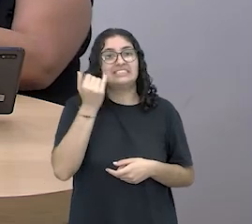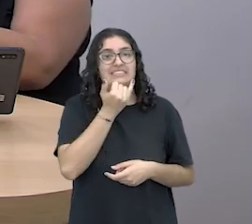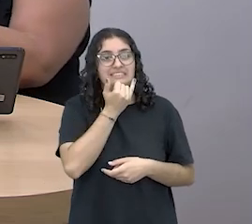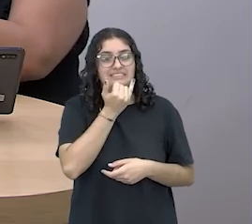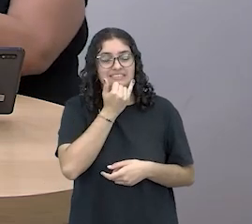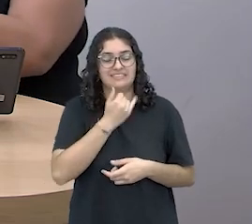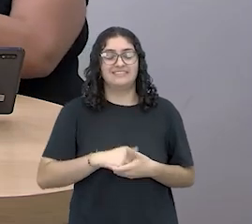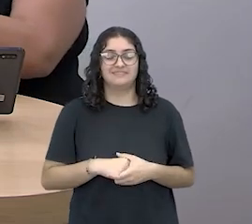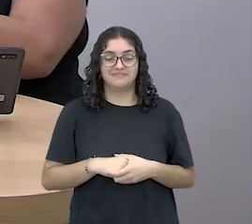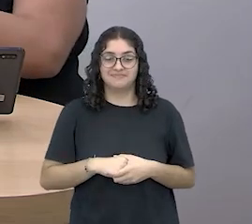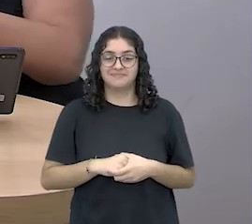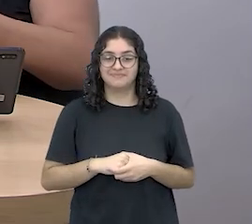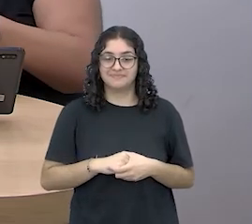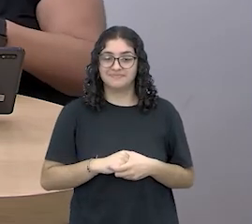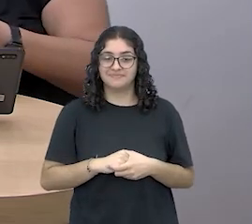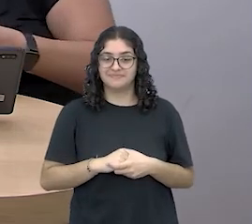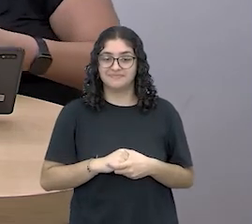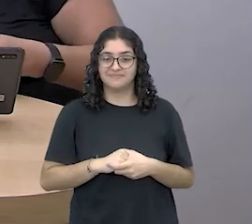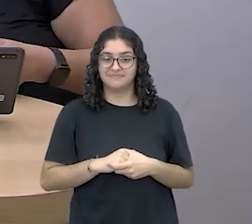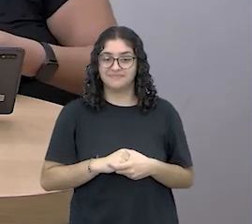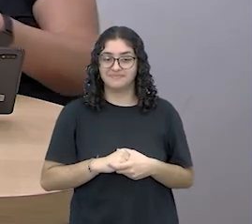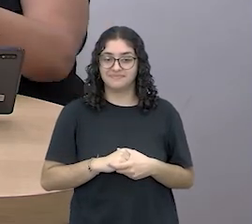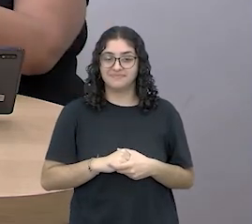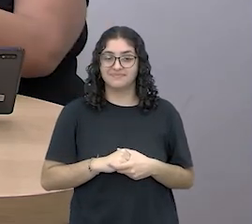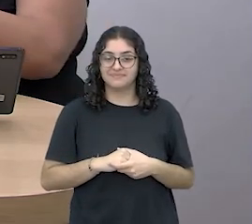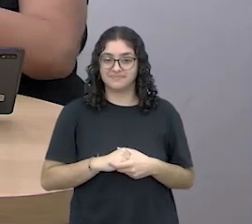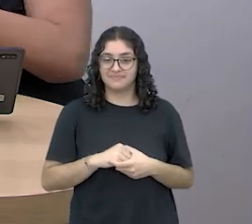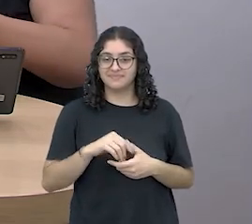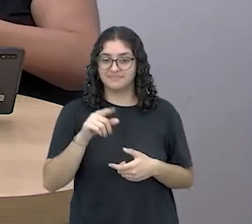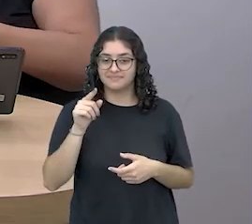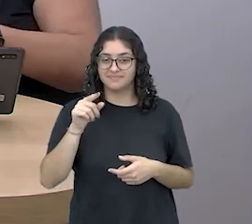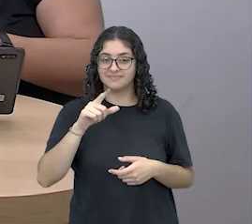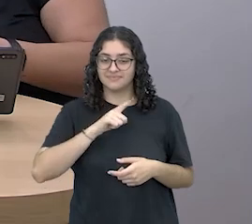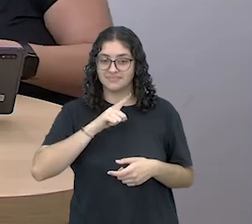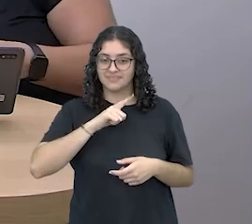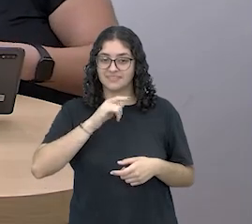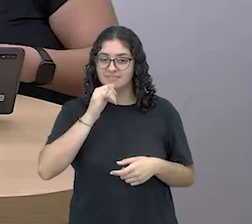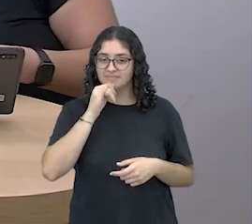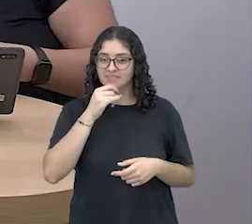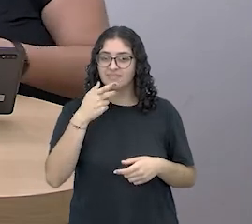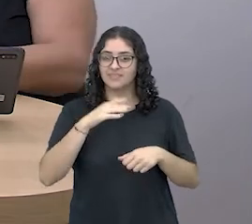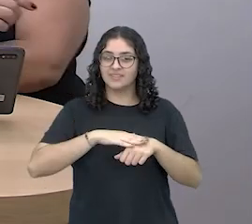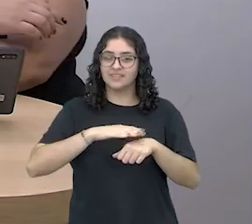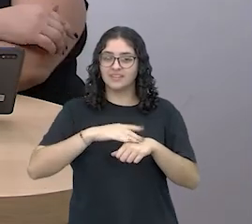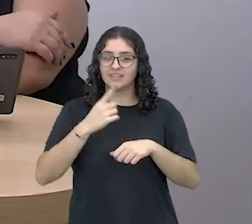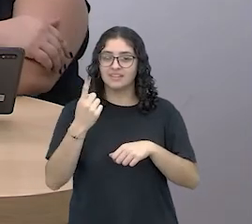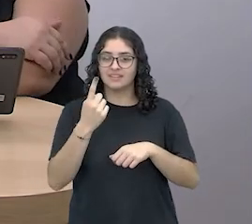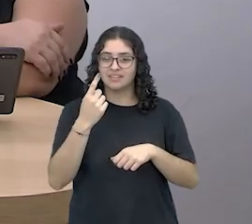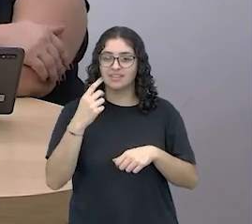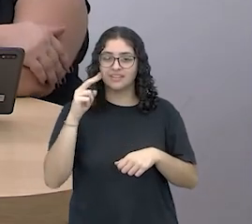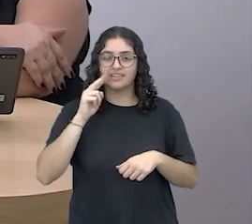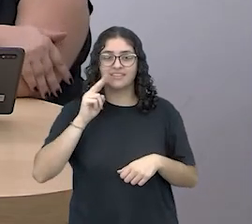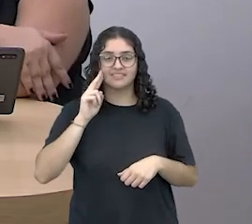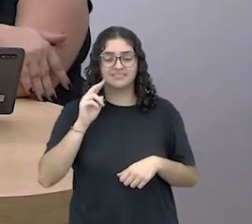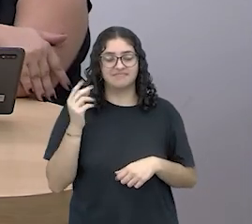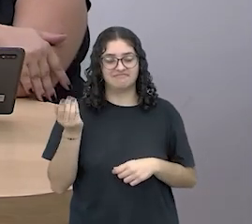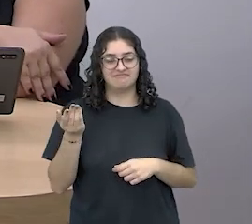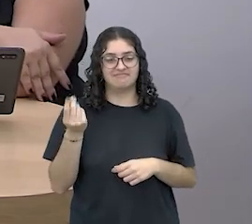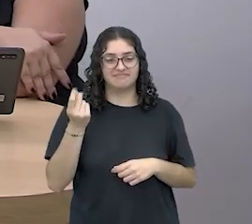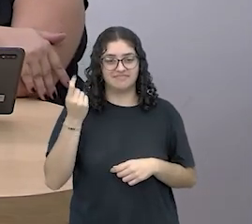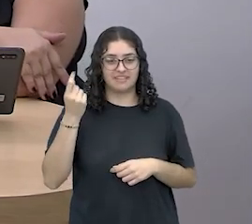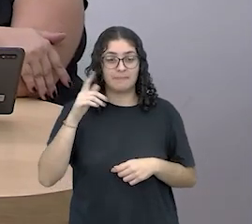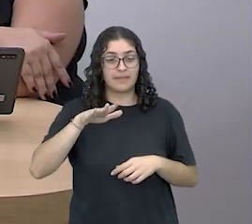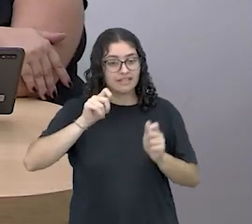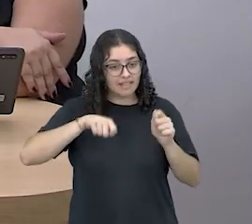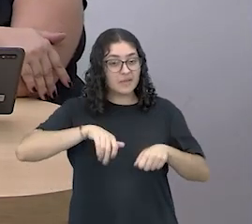gente. É, aquele sabe negocinho que vira... Tinha até um pirulitinho que a gente tinha que fazia assim, ele saía voando. É, tá. Mas dá